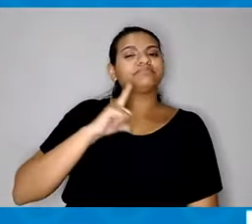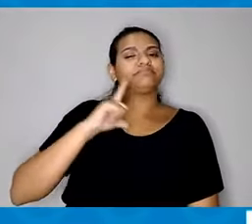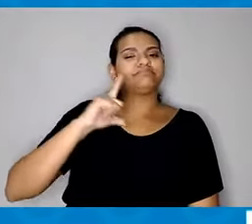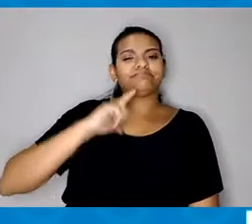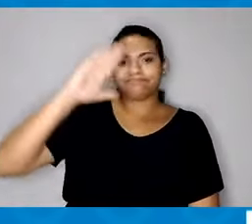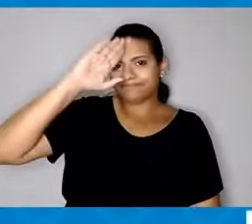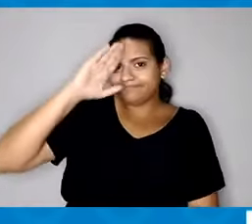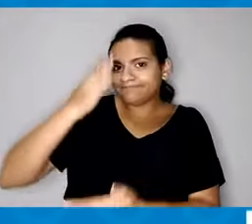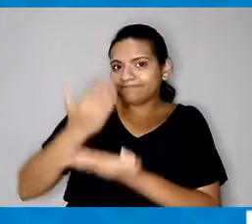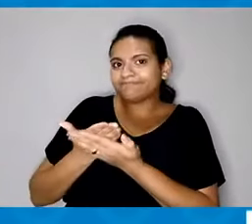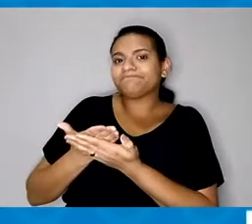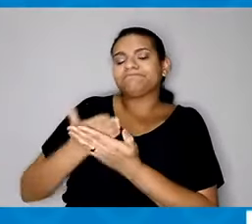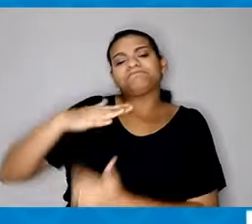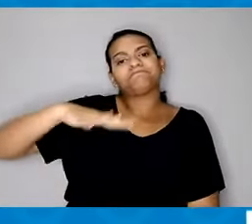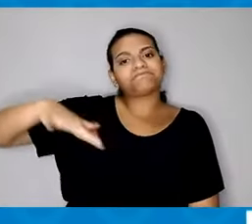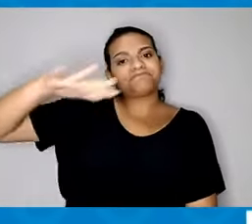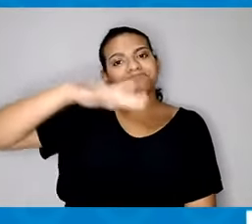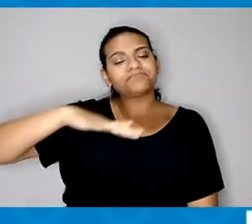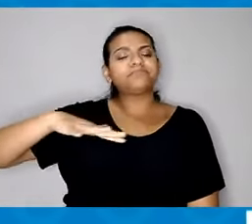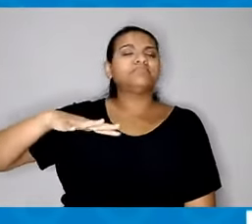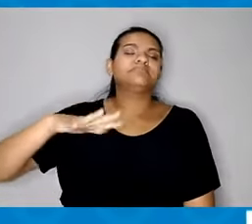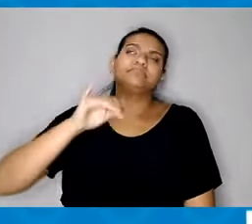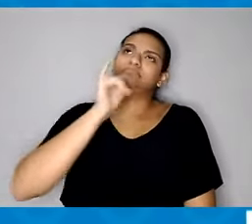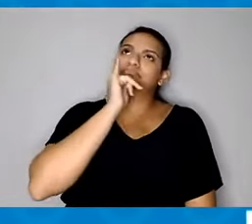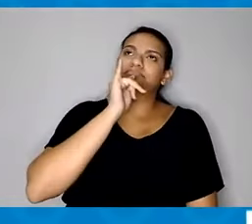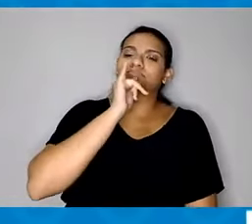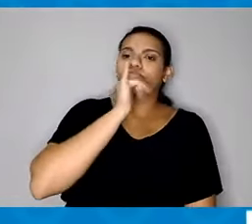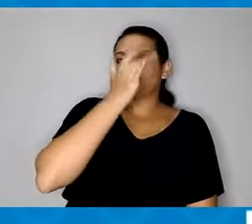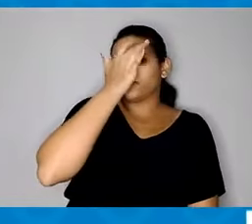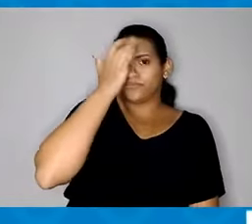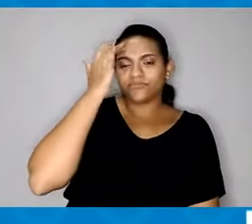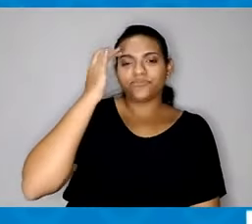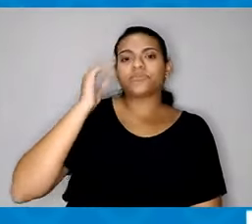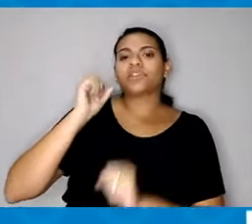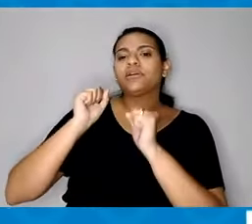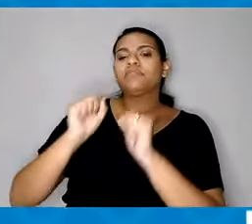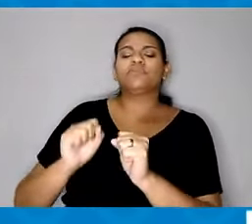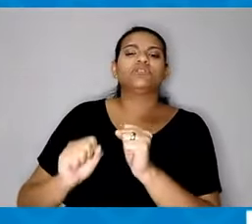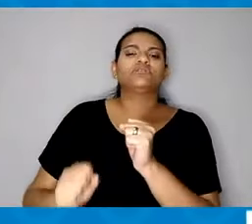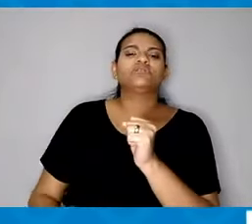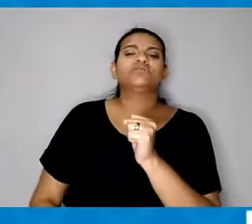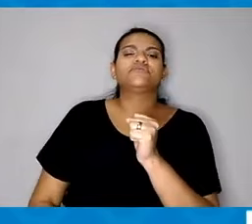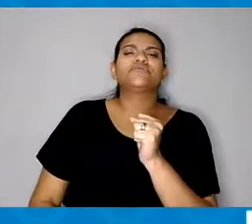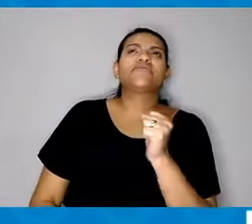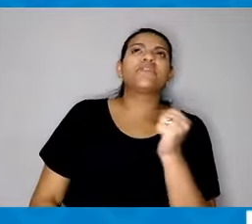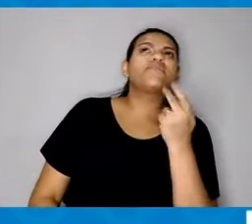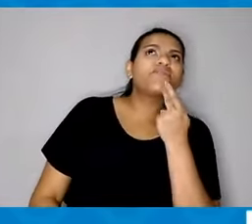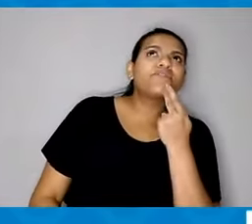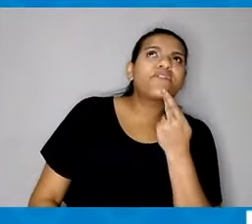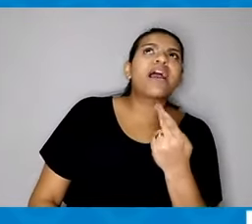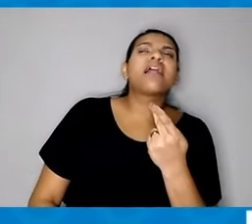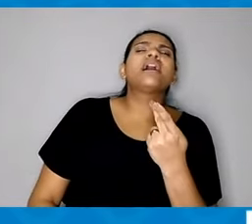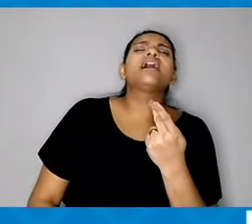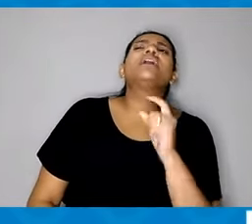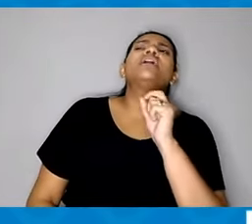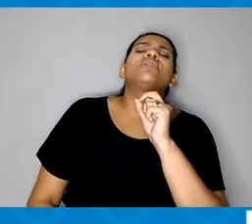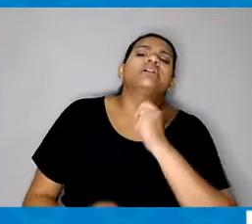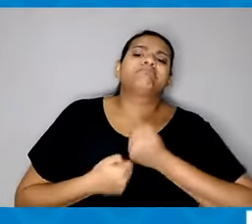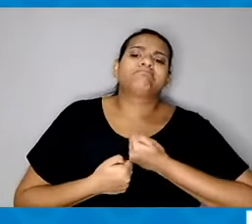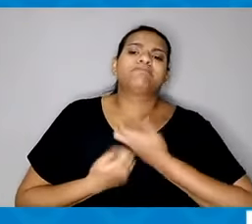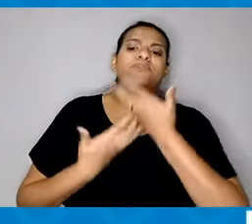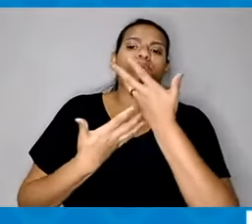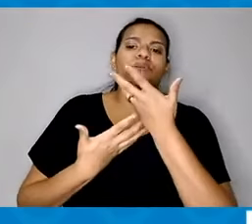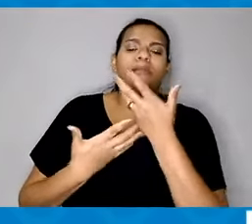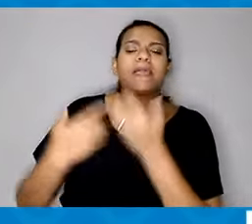vão poder, por exemplo, falar o que elas estão pensando sobre determinado aspecto e dali construir